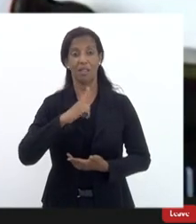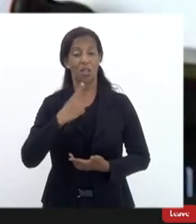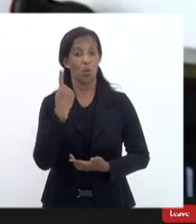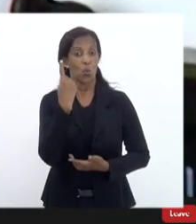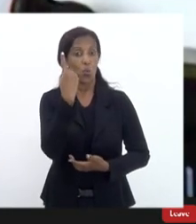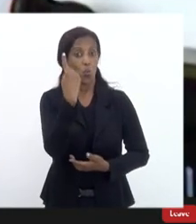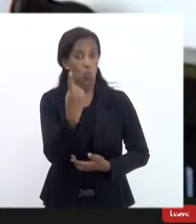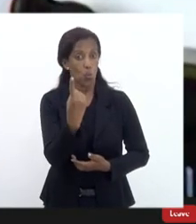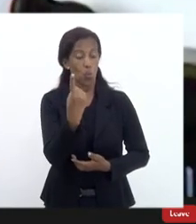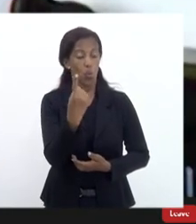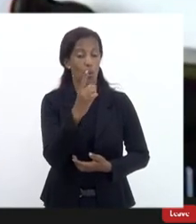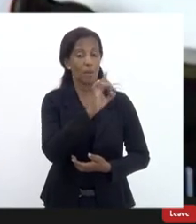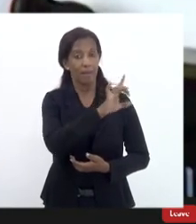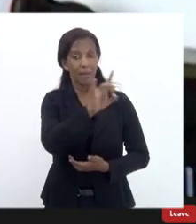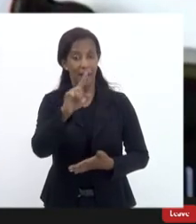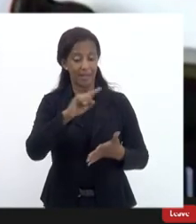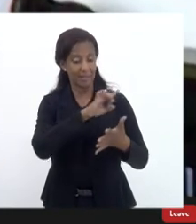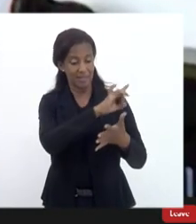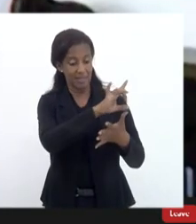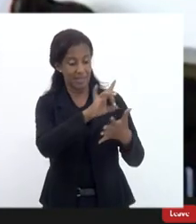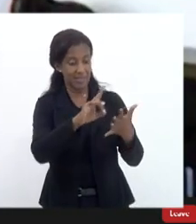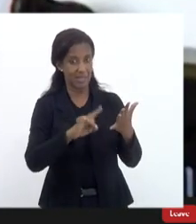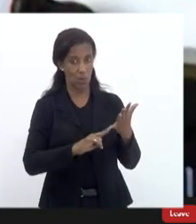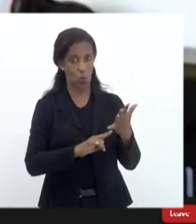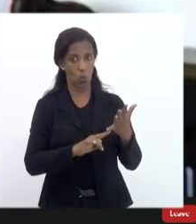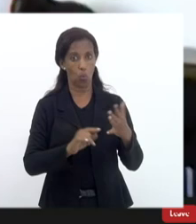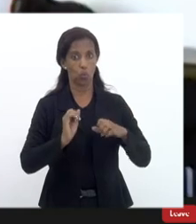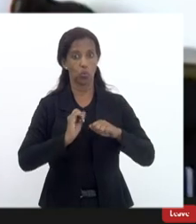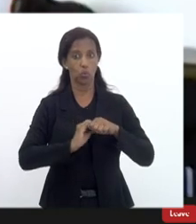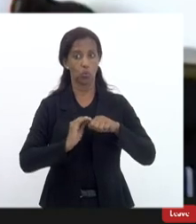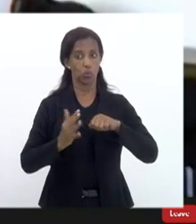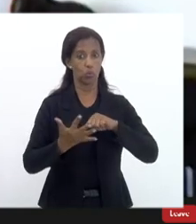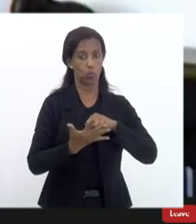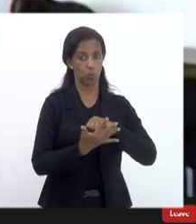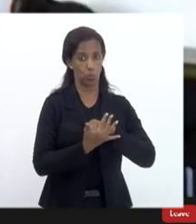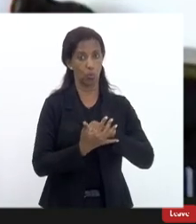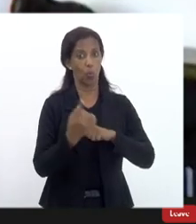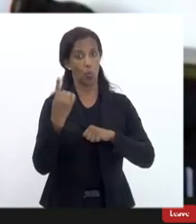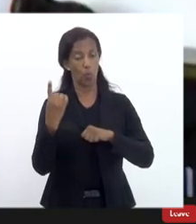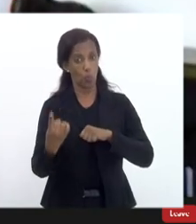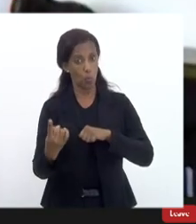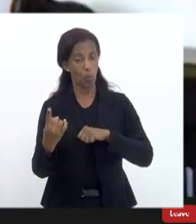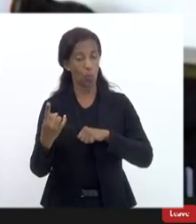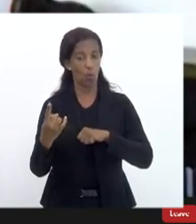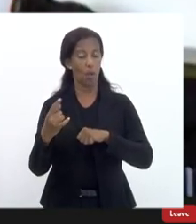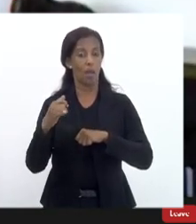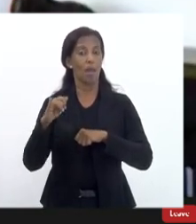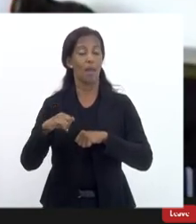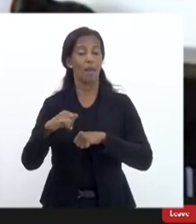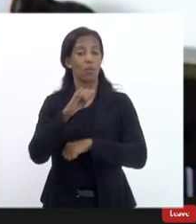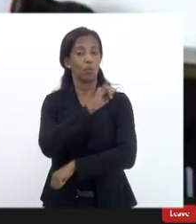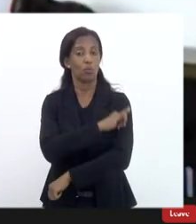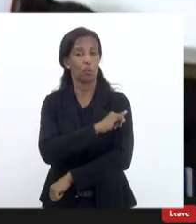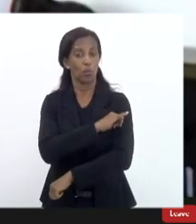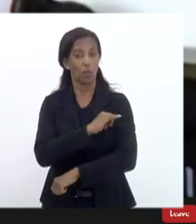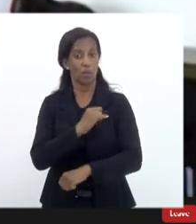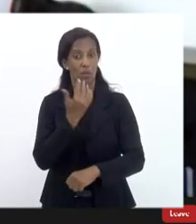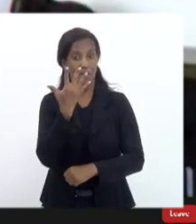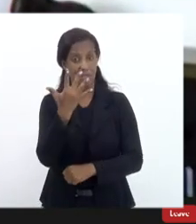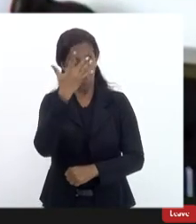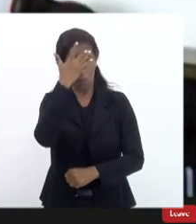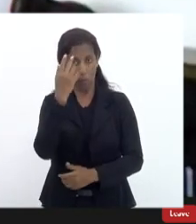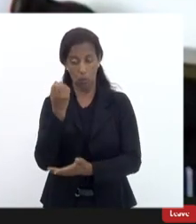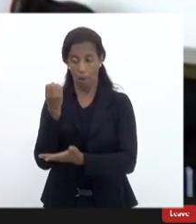cada 5 casos ocorridos de Covid, um é no Rio de Janeiro, 5 óbitos, né? Um de cada 5